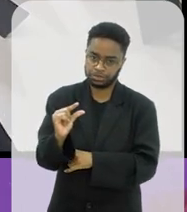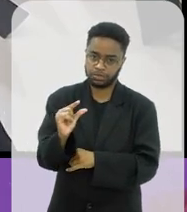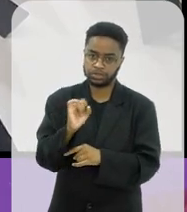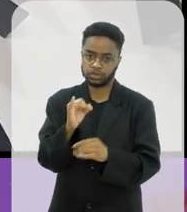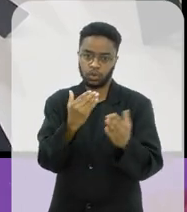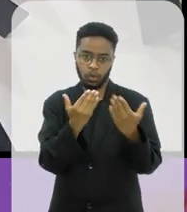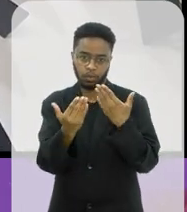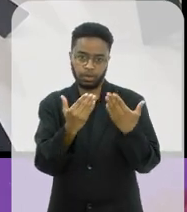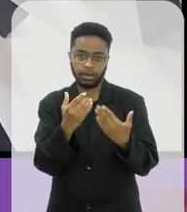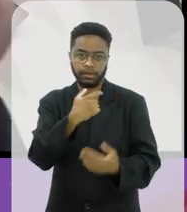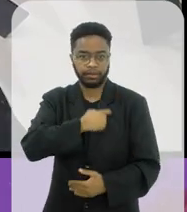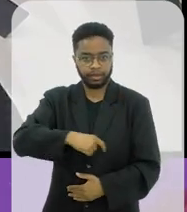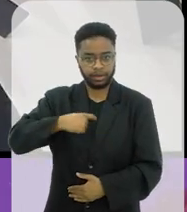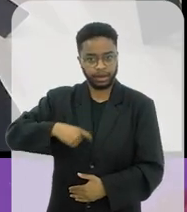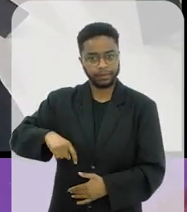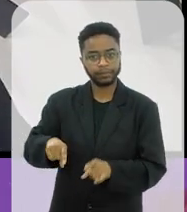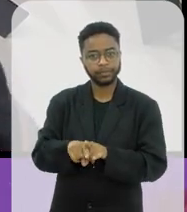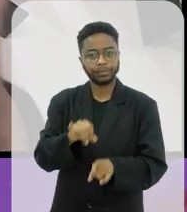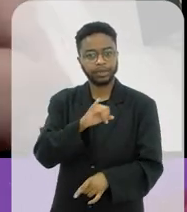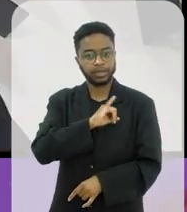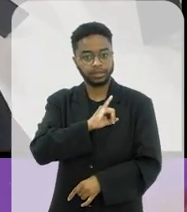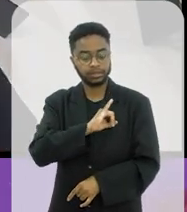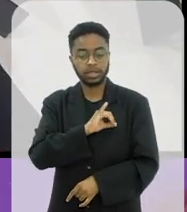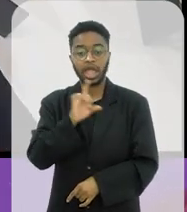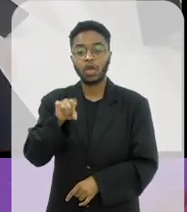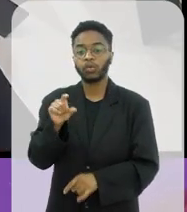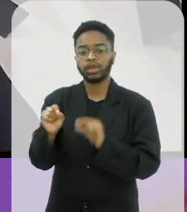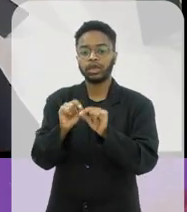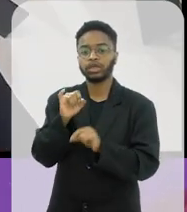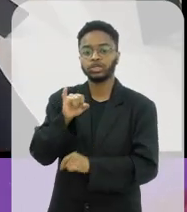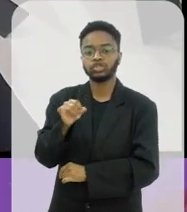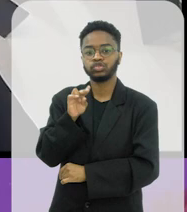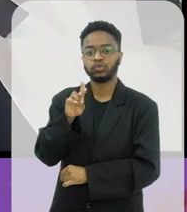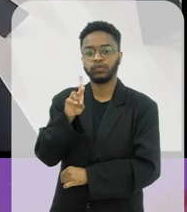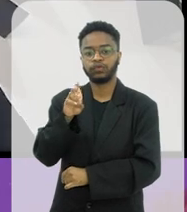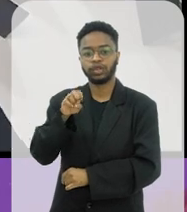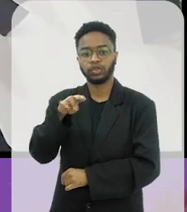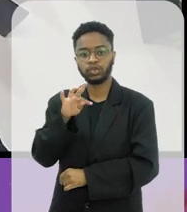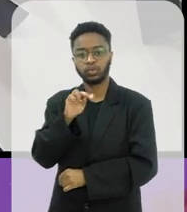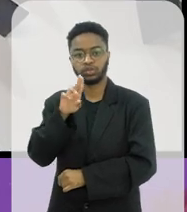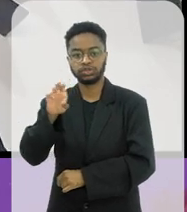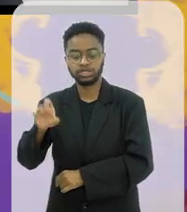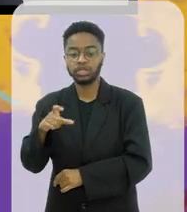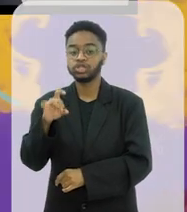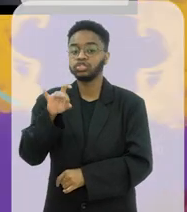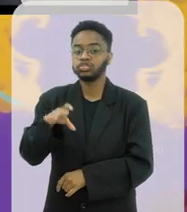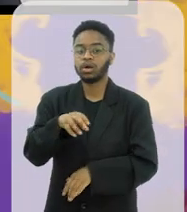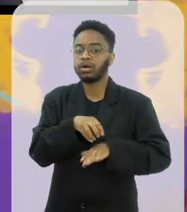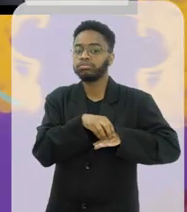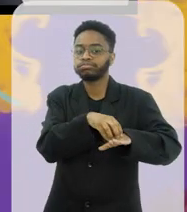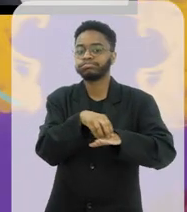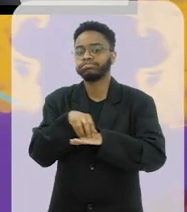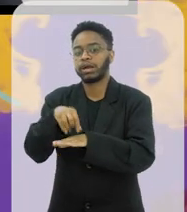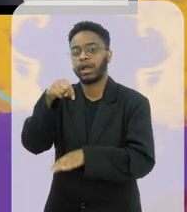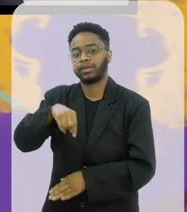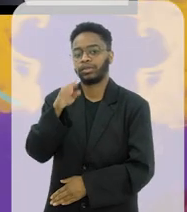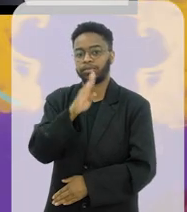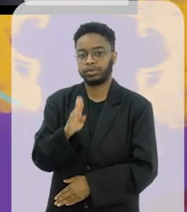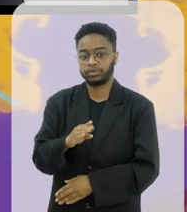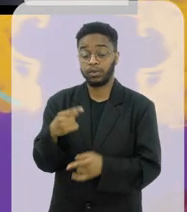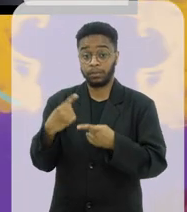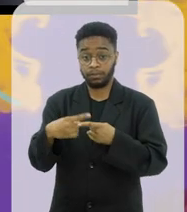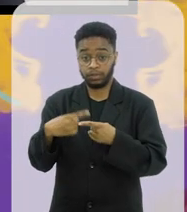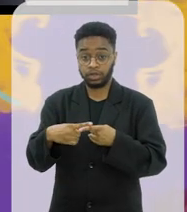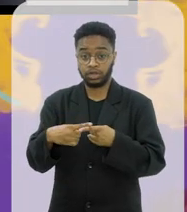diferença em relação a Grêmio Inter, é o Juventude, que só vai se deslocar internamente dentro do Brasil. É, porque o Juventude